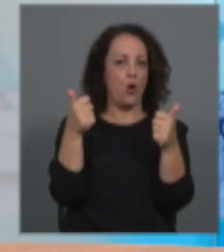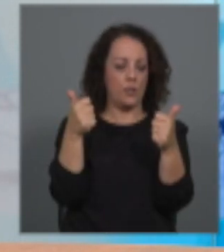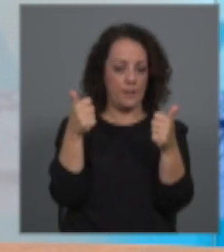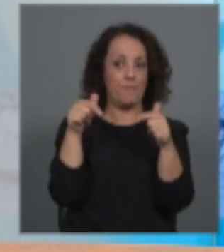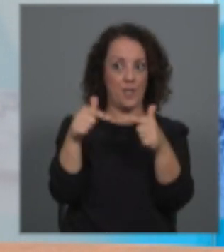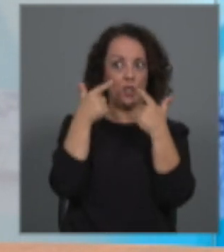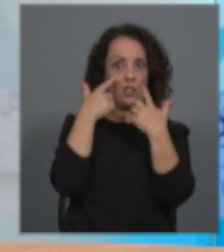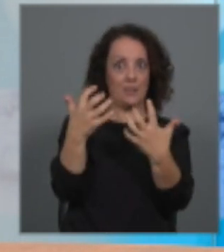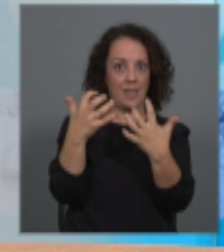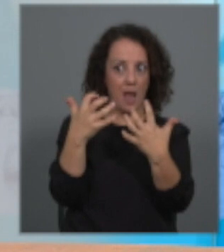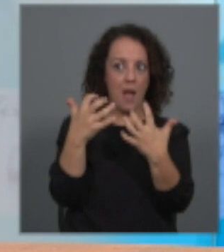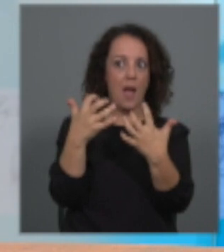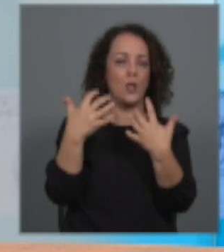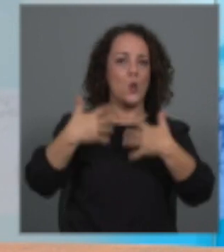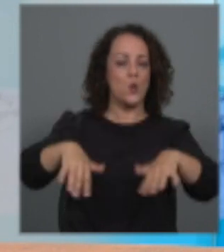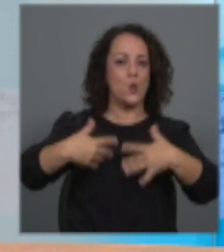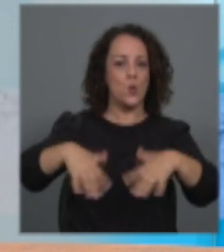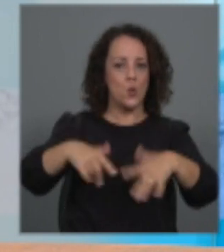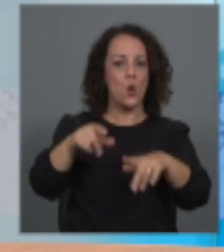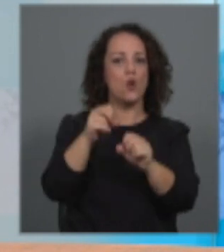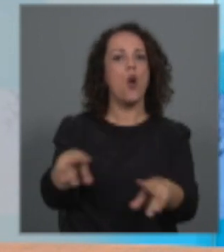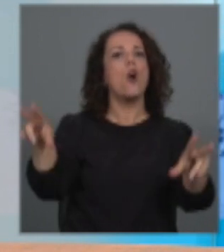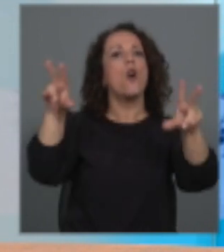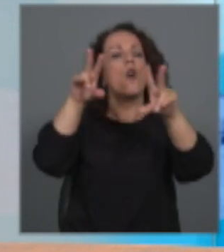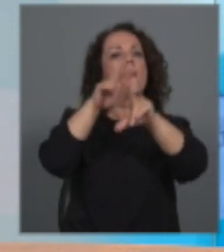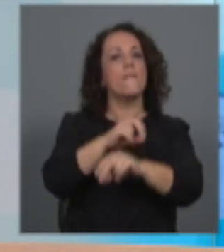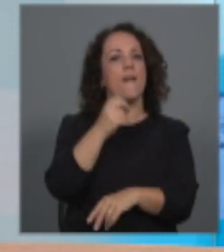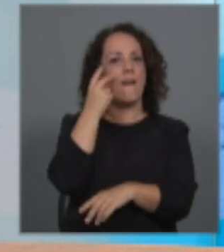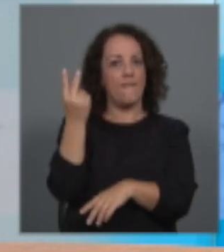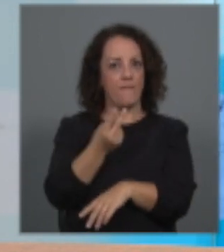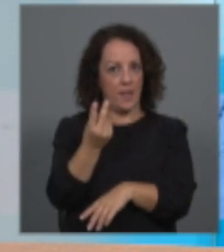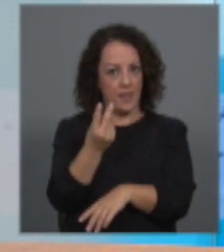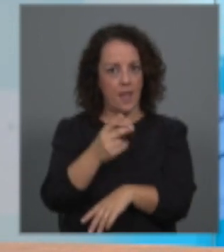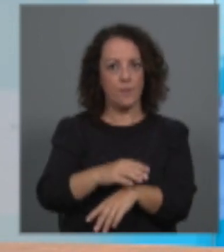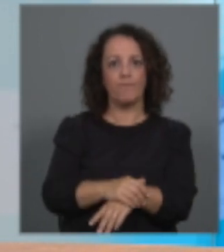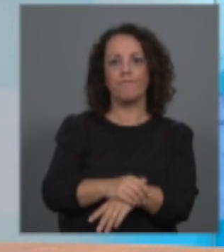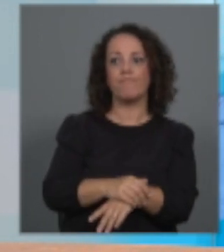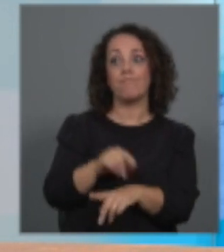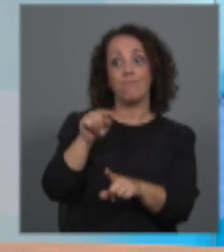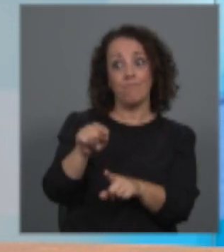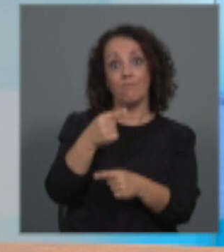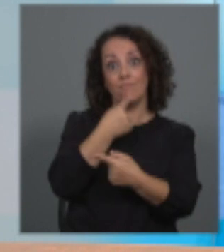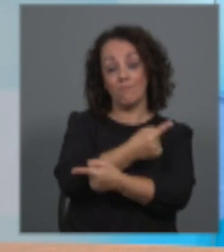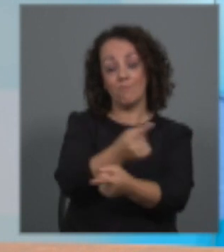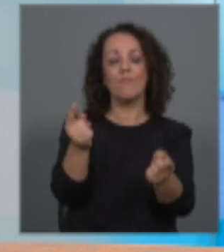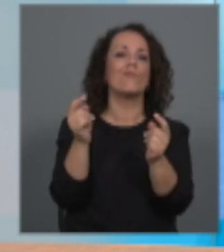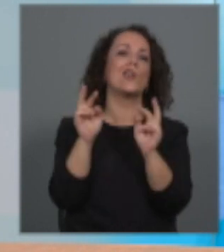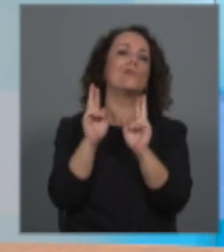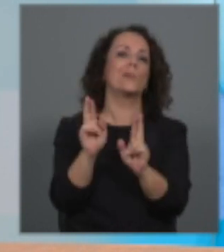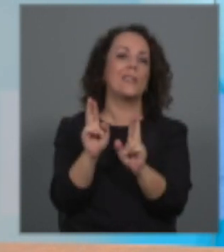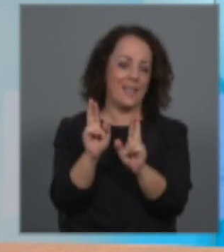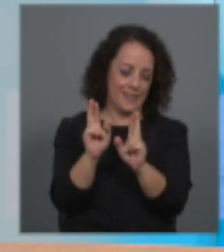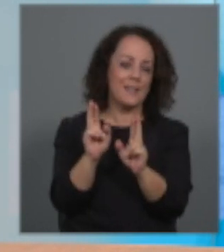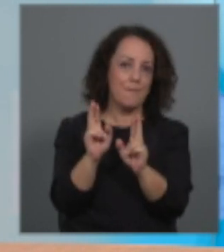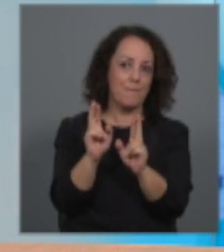Sinais grávidos de uma nova vida. Era anúncio de esperança. Também essa mensagem